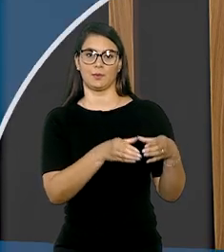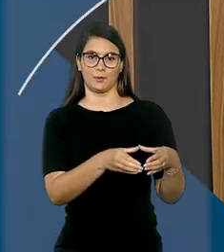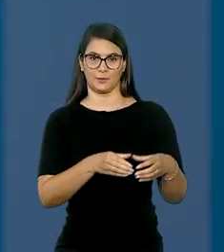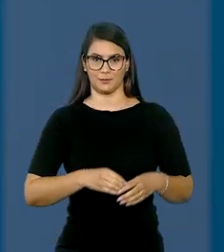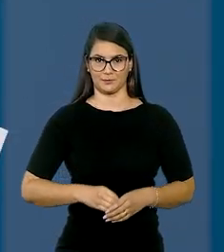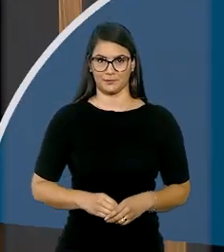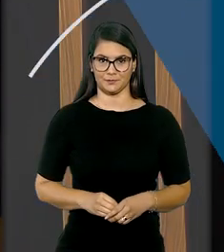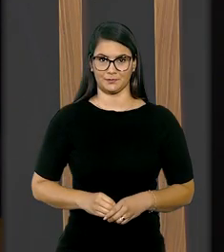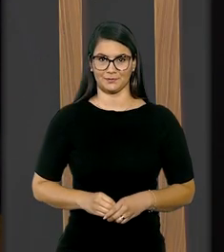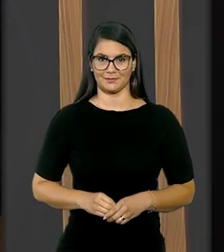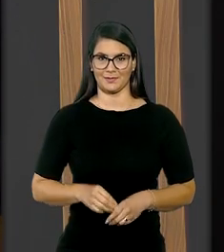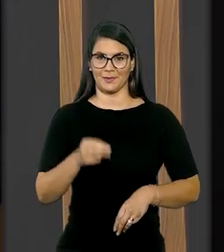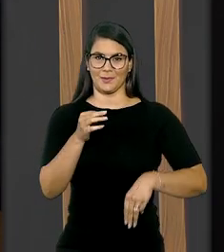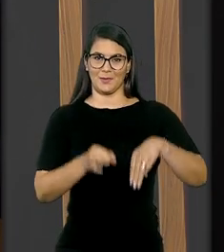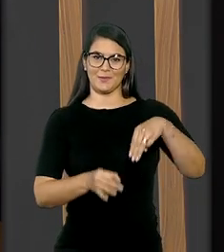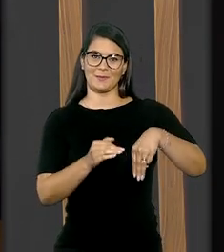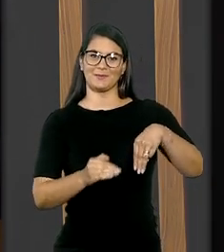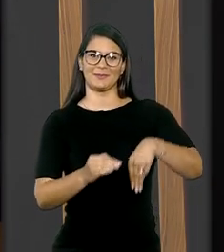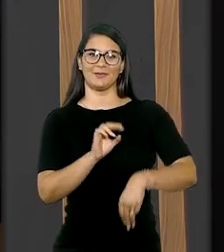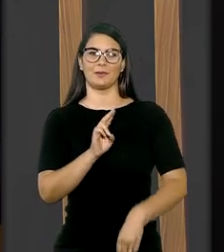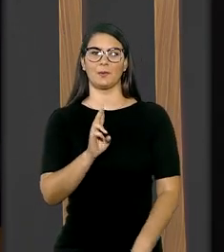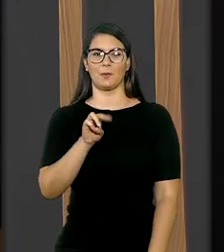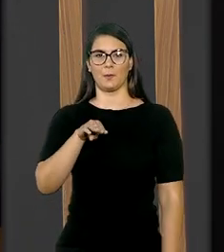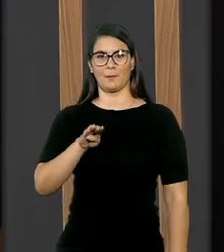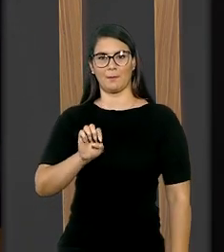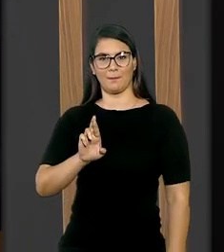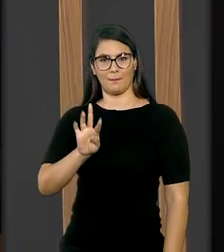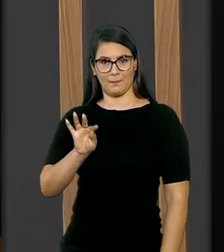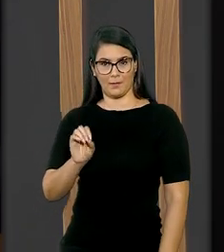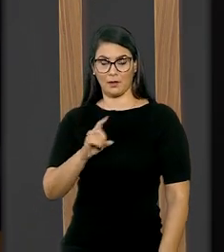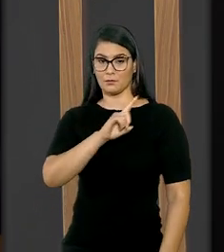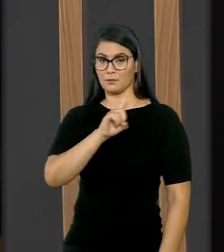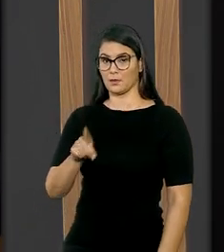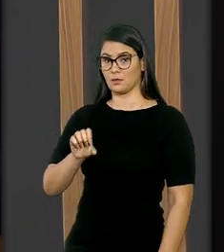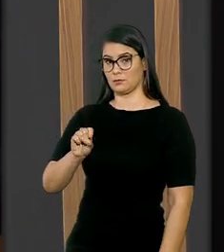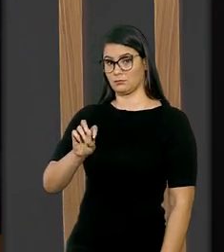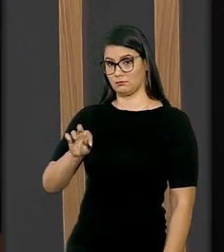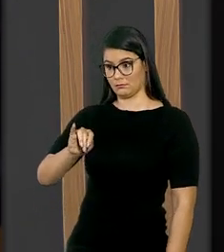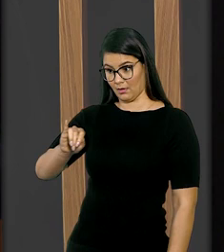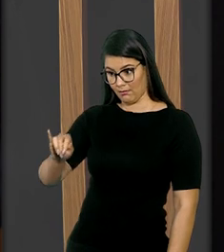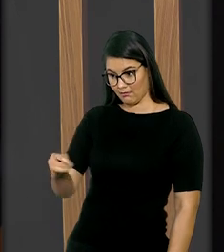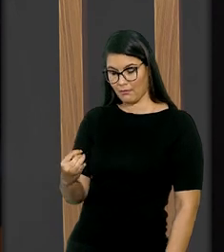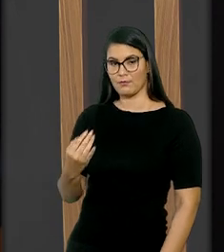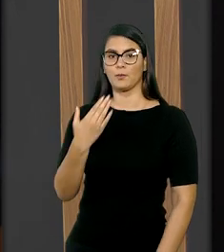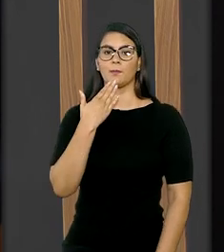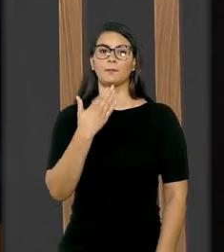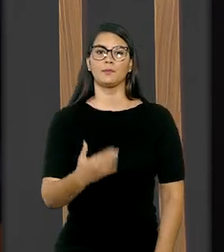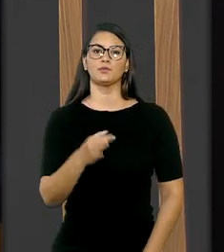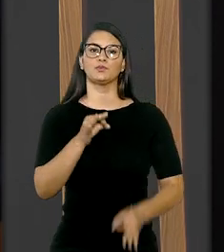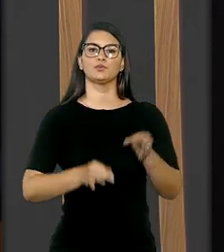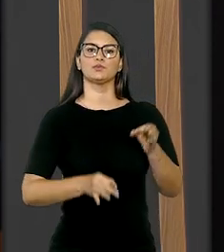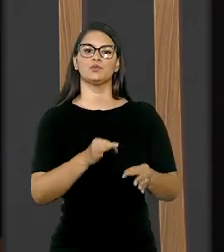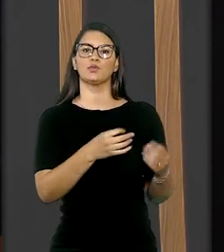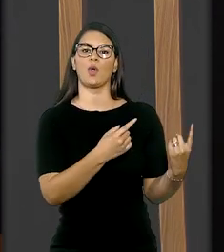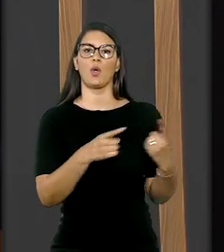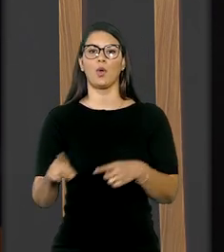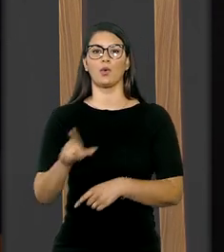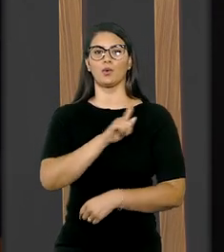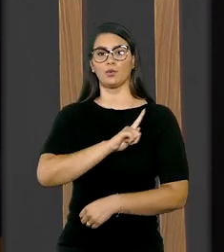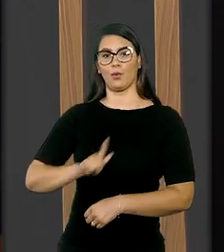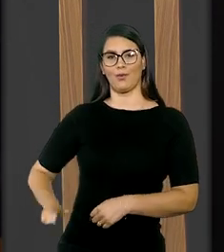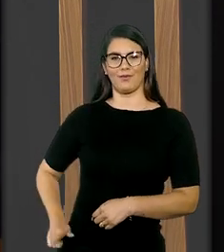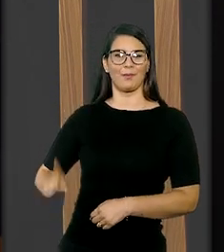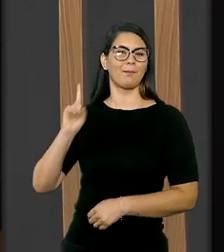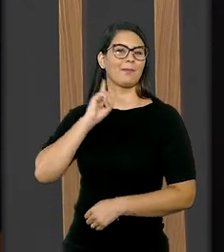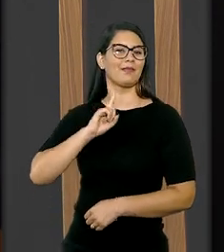grupo. E o ministro Humberto Martins remeteu ao Supremo Tribunal Federal interpelação judicial contra